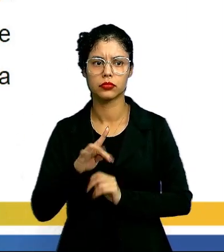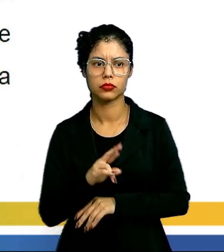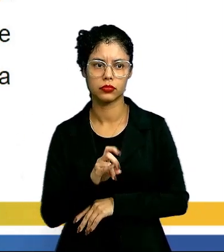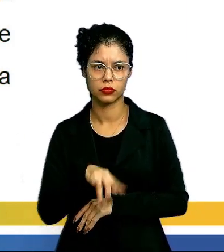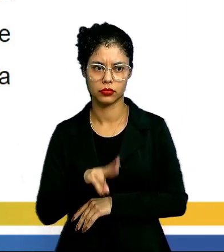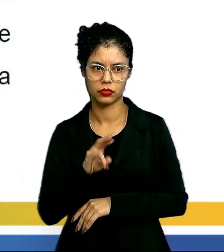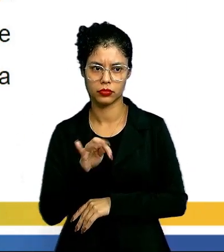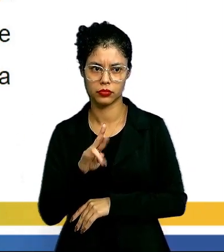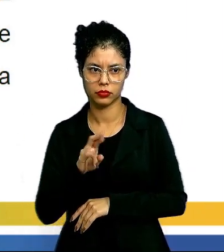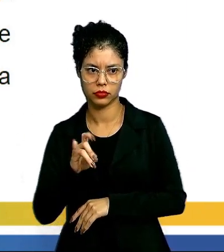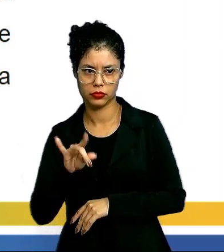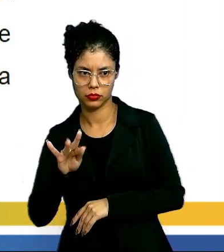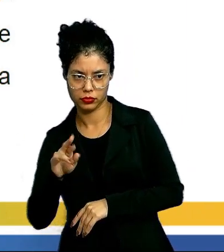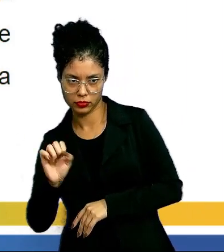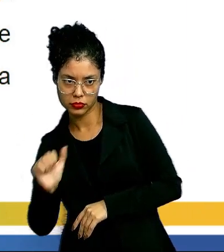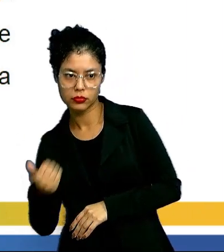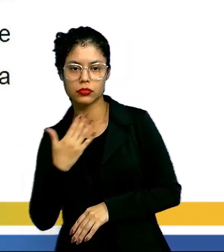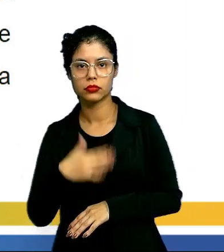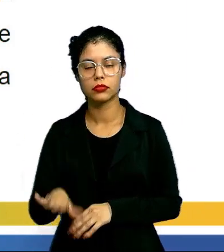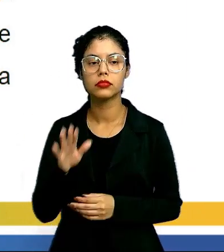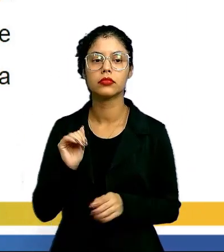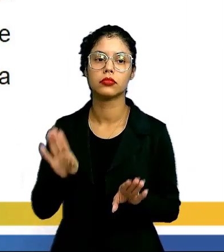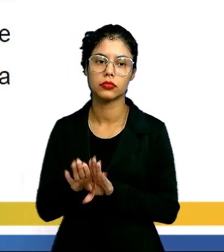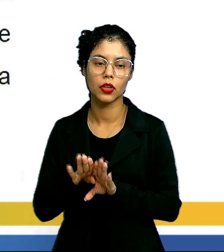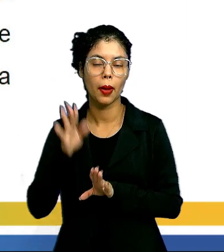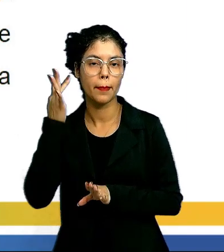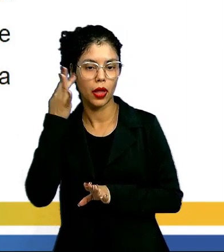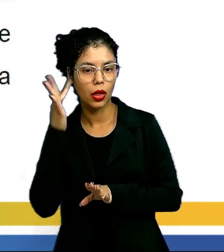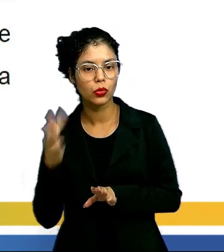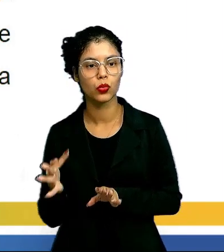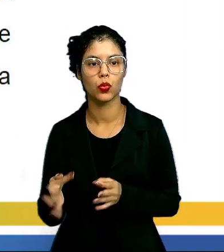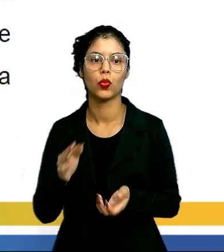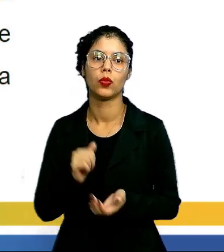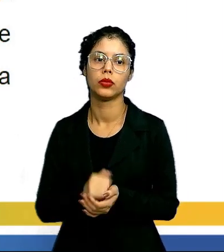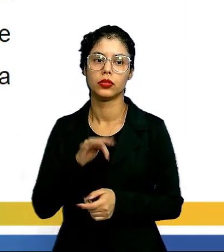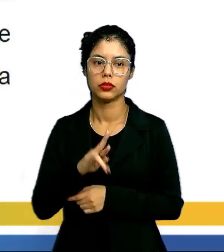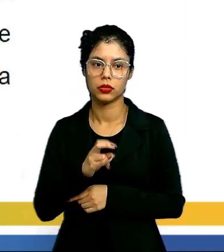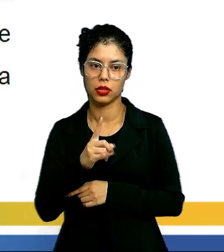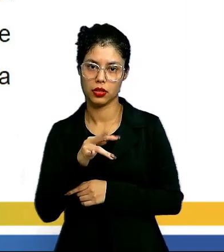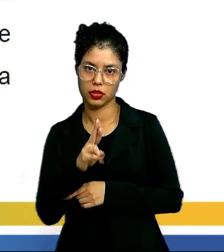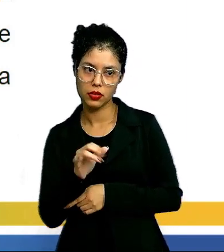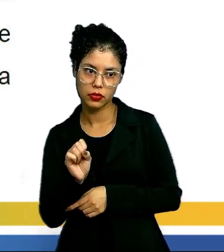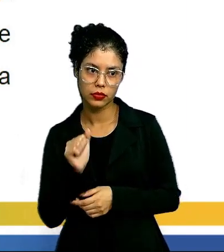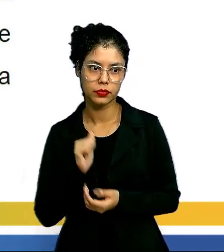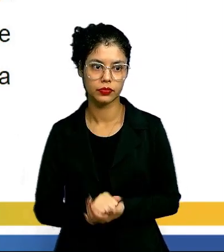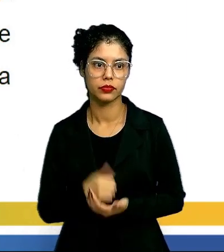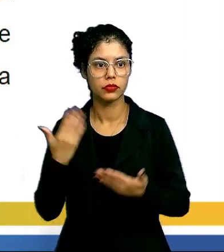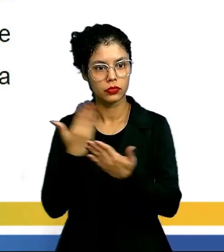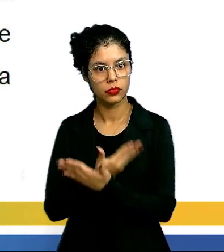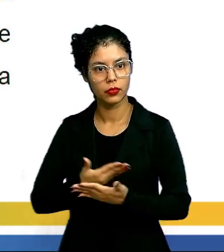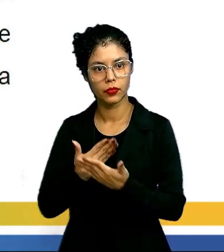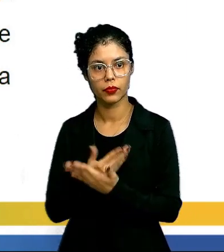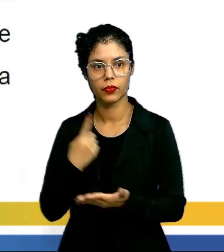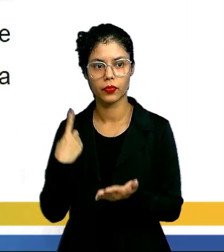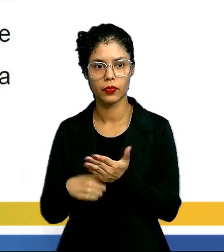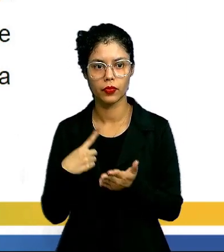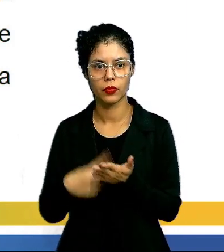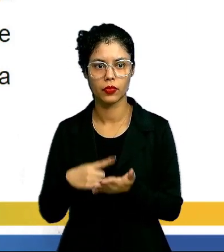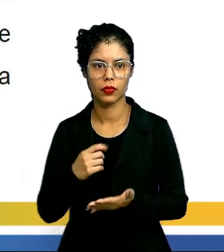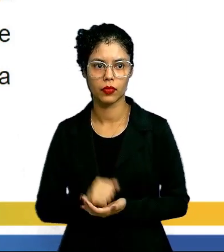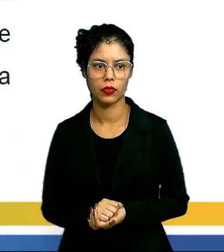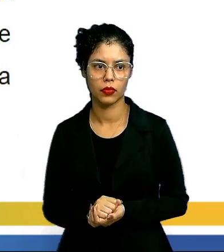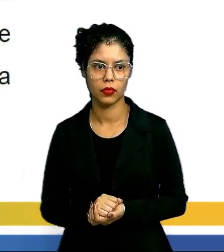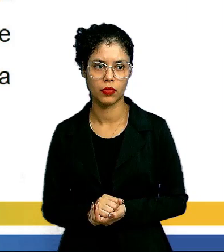possui propriedades anti-inflamatórias, analgésicas e antipiréticas,